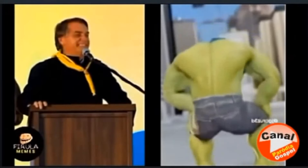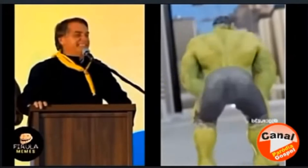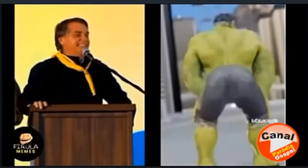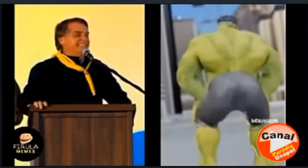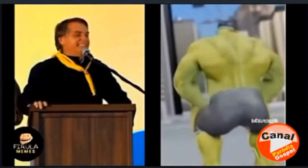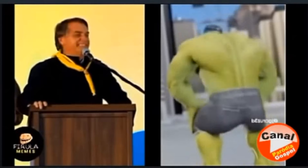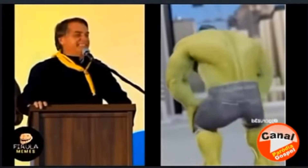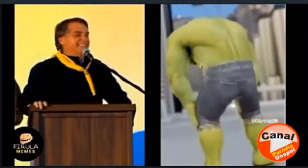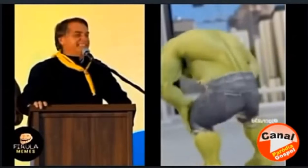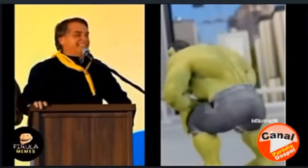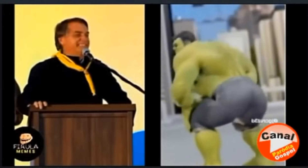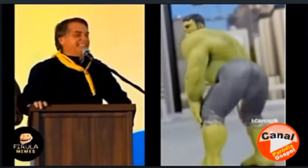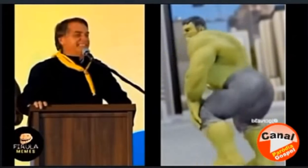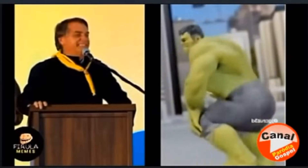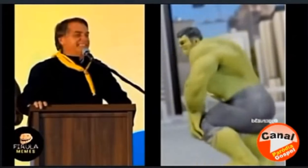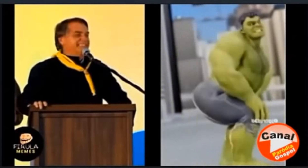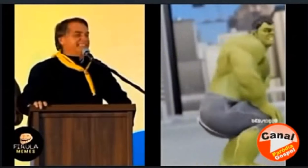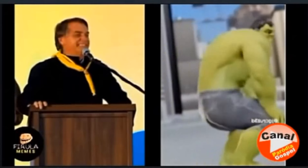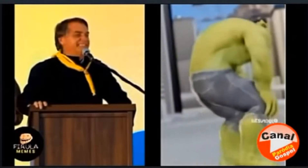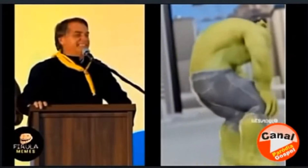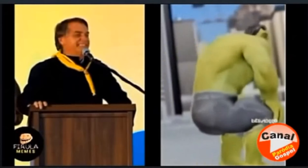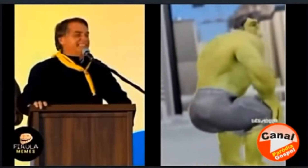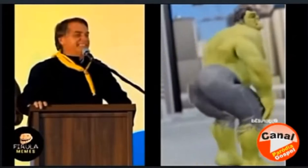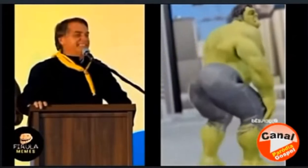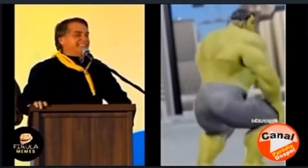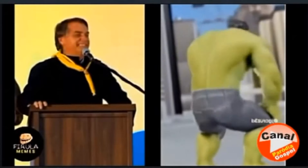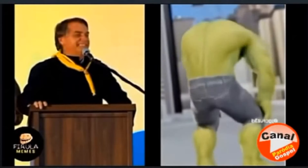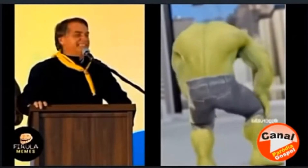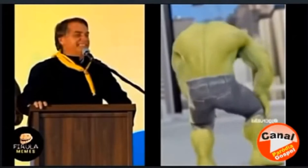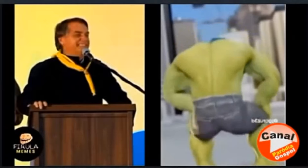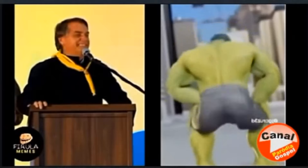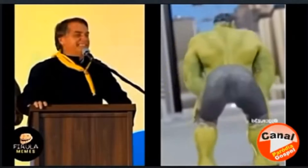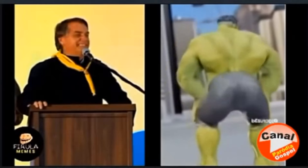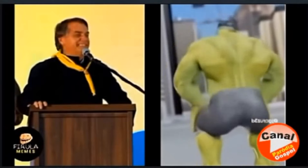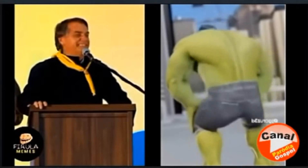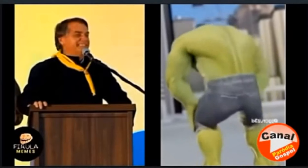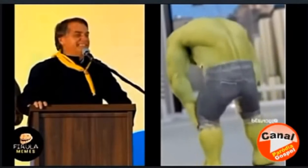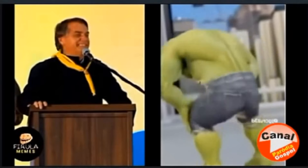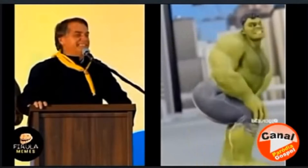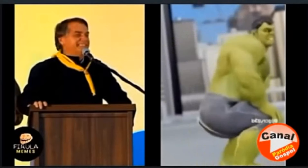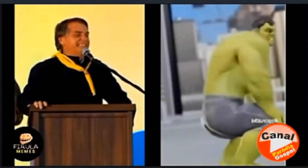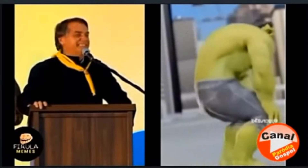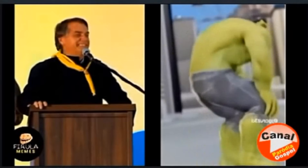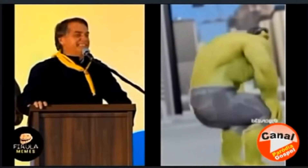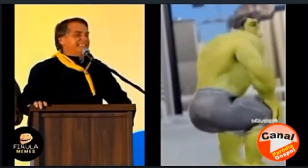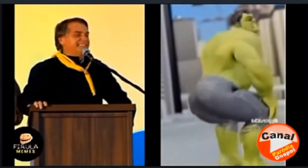Ai, pai, para! Tô impactada.